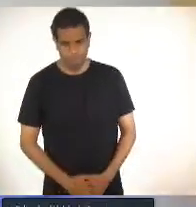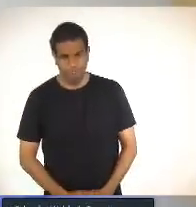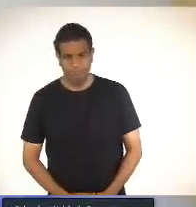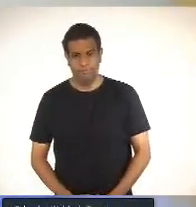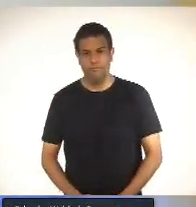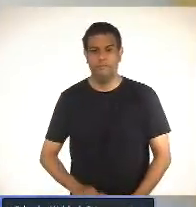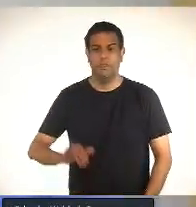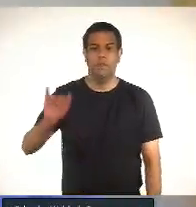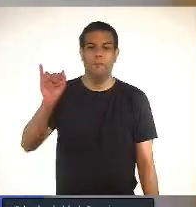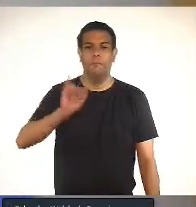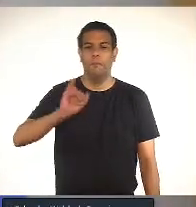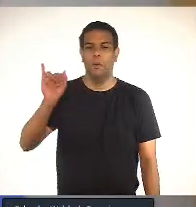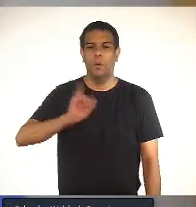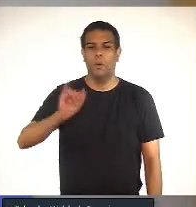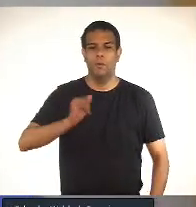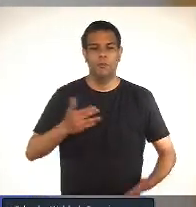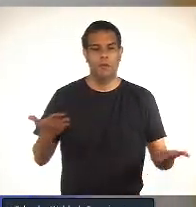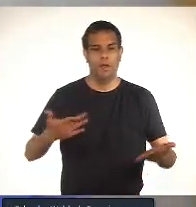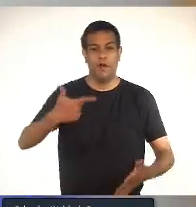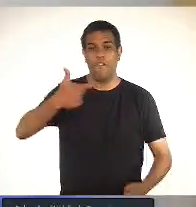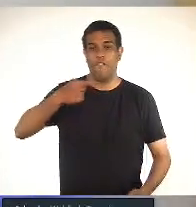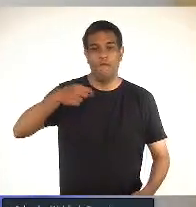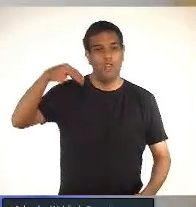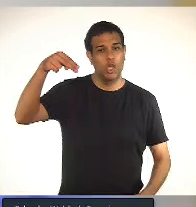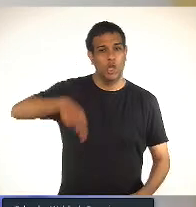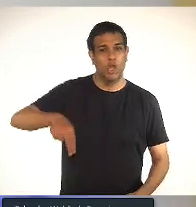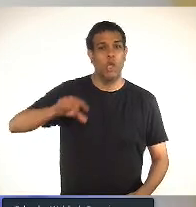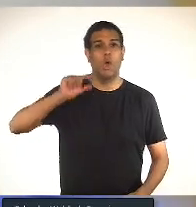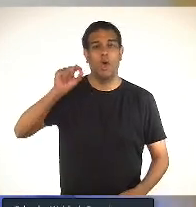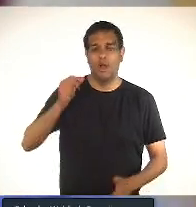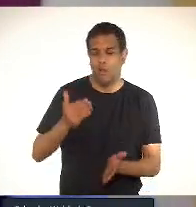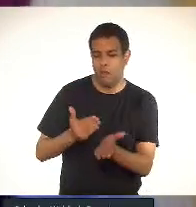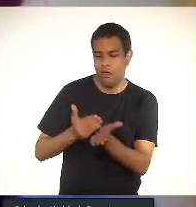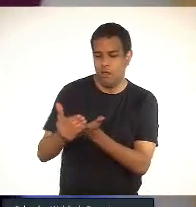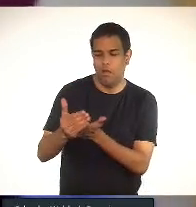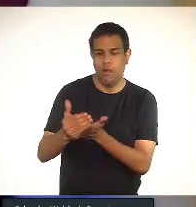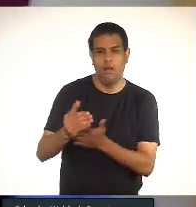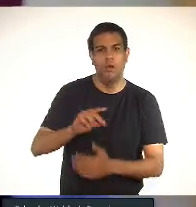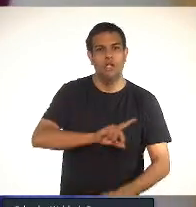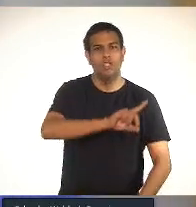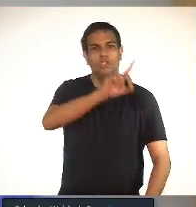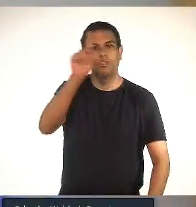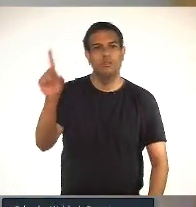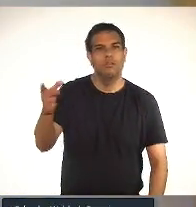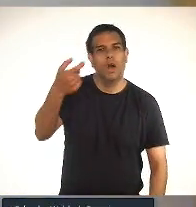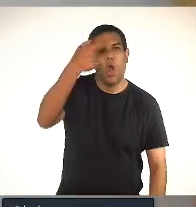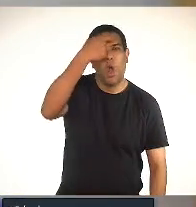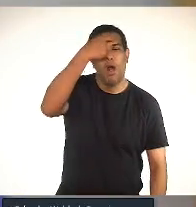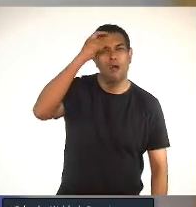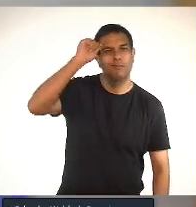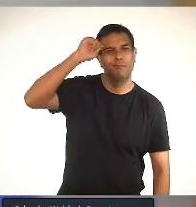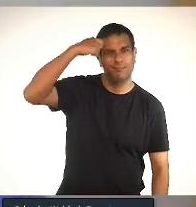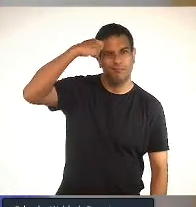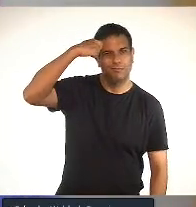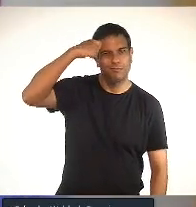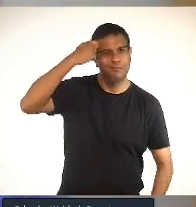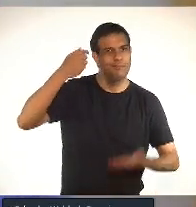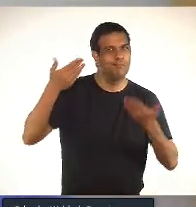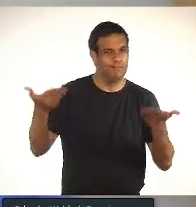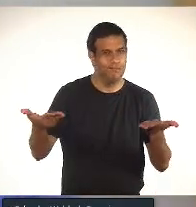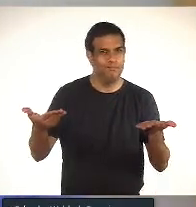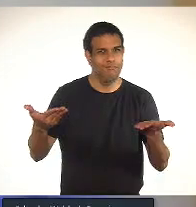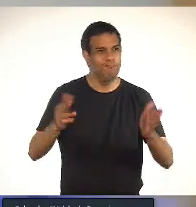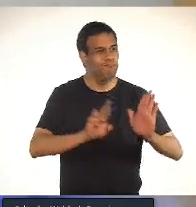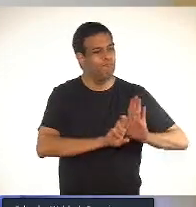20 de novembro, como epicentro do mês da consciência negra, porque dá, assim,